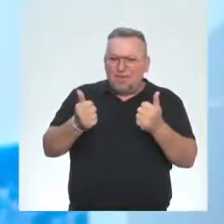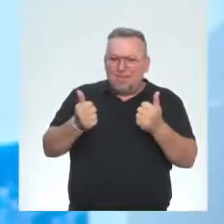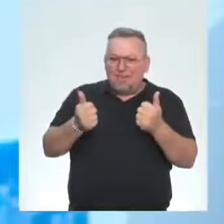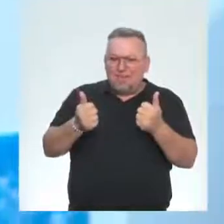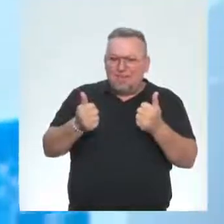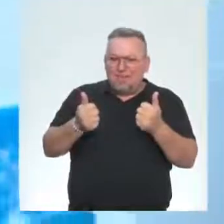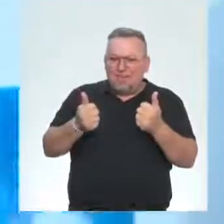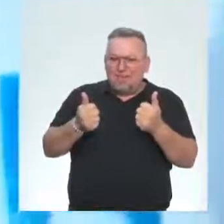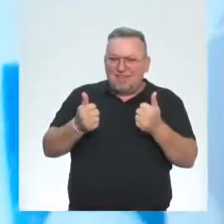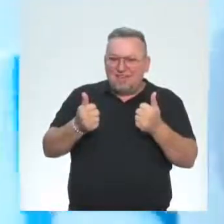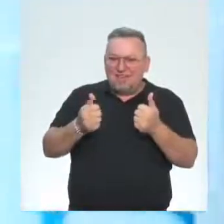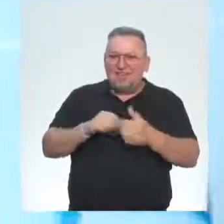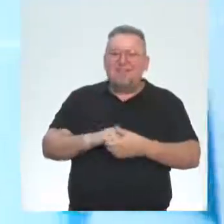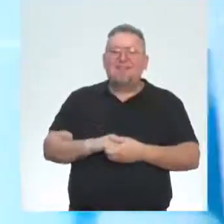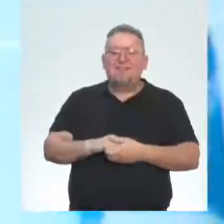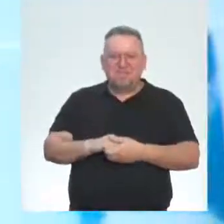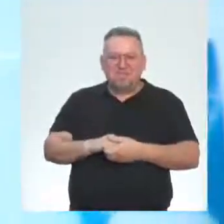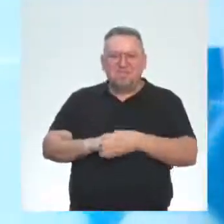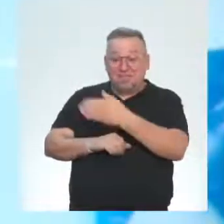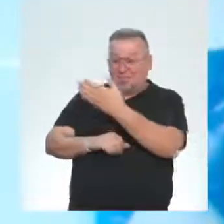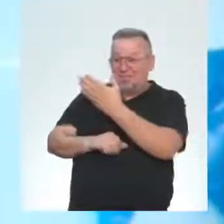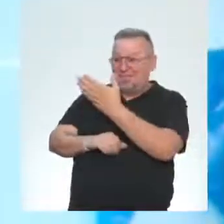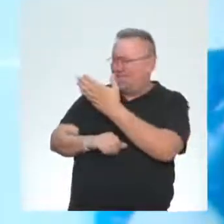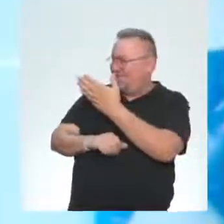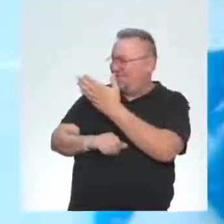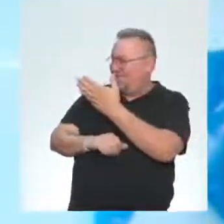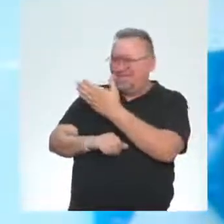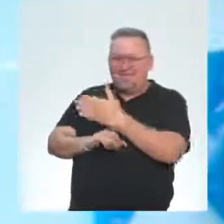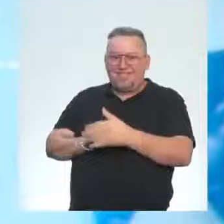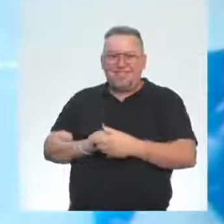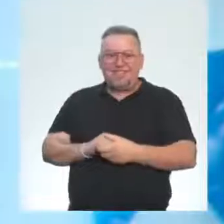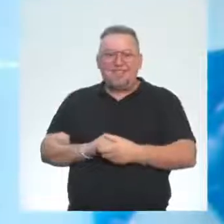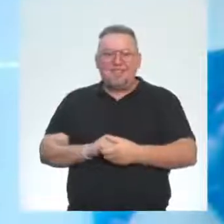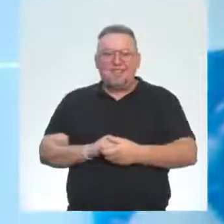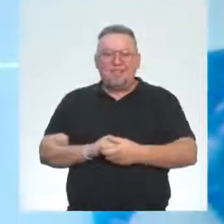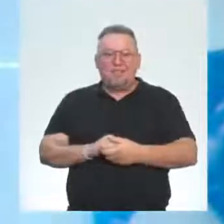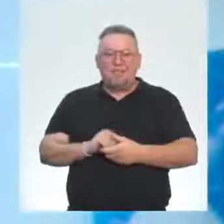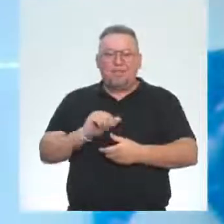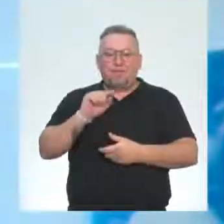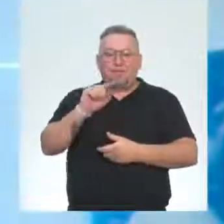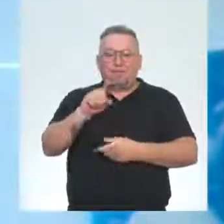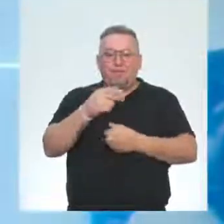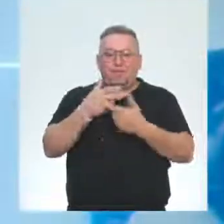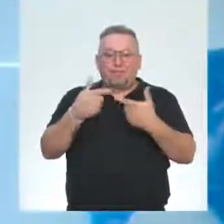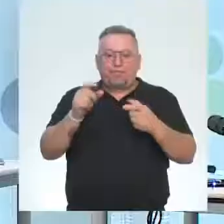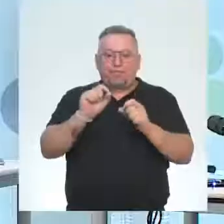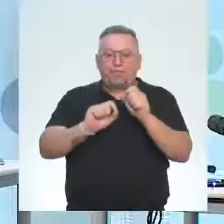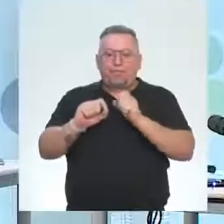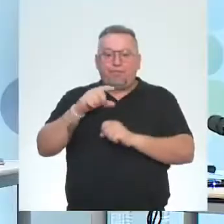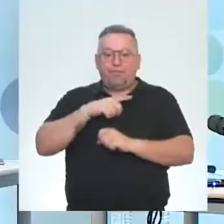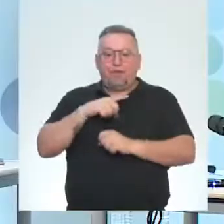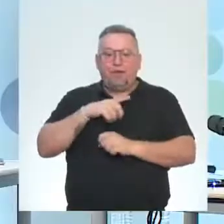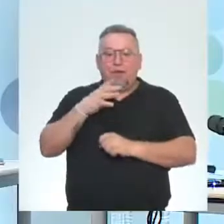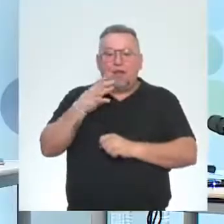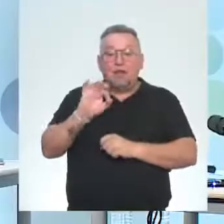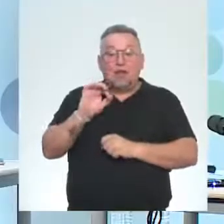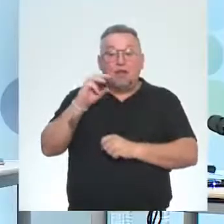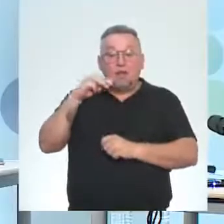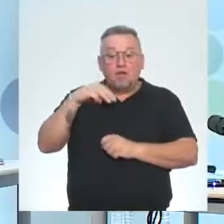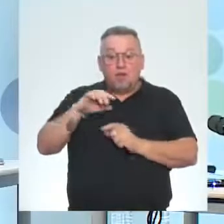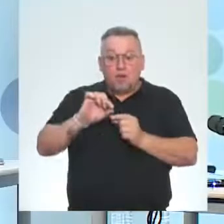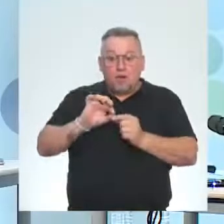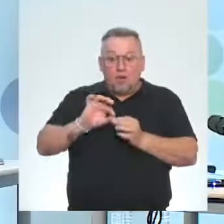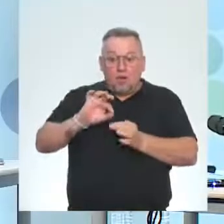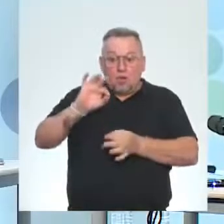muito mais para cá, mais para cá. Aí, acho que é melhor, né? Olha só. Esse objeto aqui, ele tem 10 centímetros de